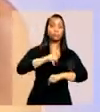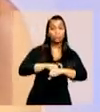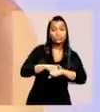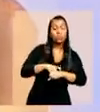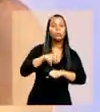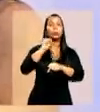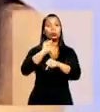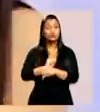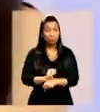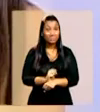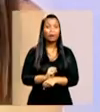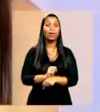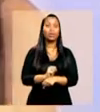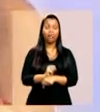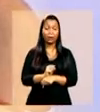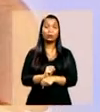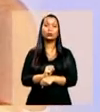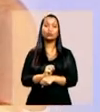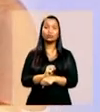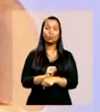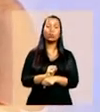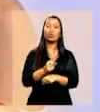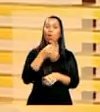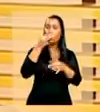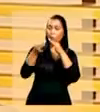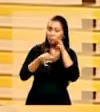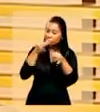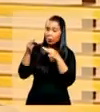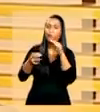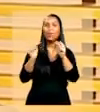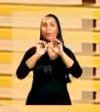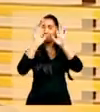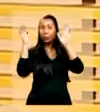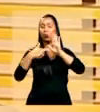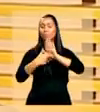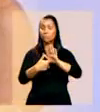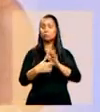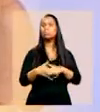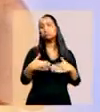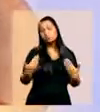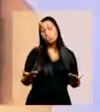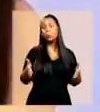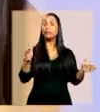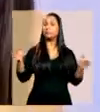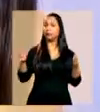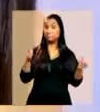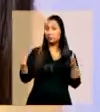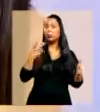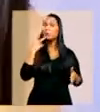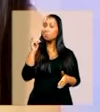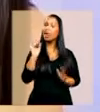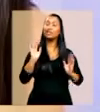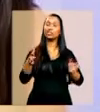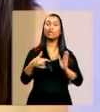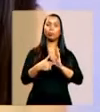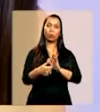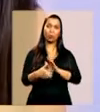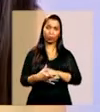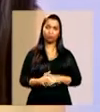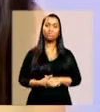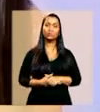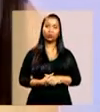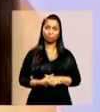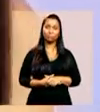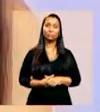desse momento de recesso, né, dando as suas sugestões, esclarecimentos. Neste período, o pai já faz a